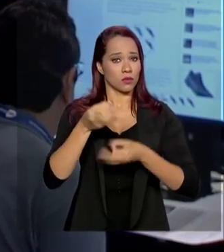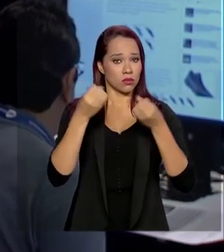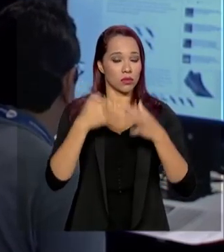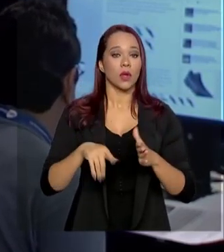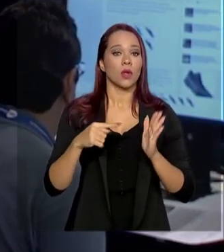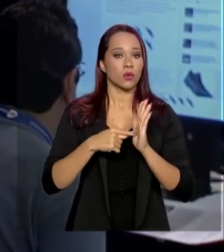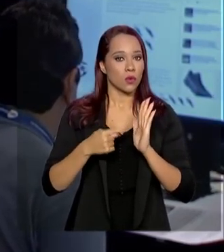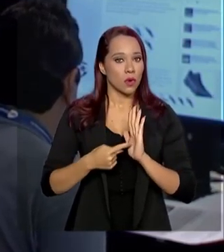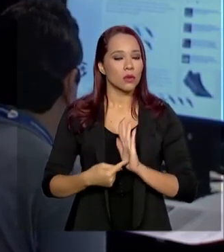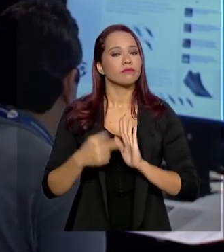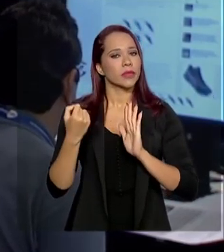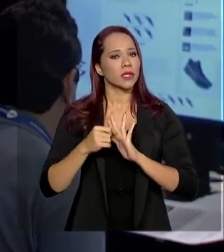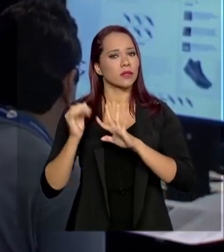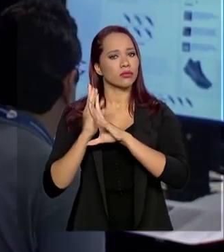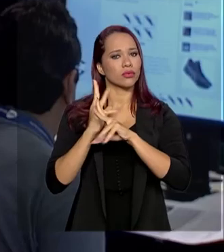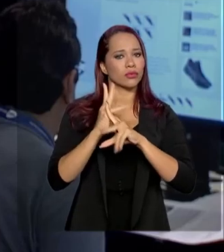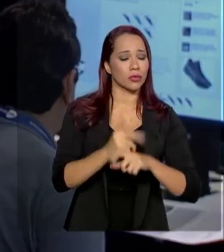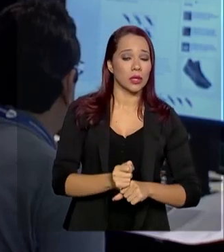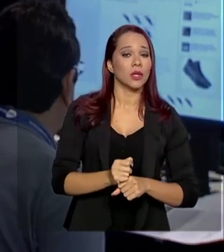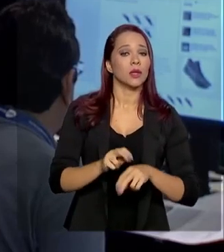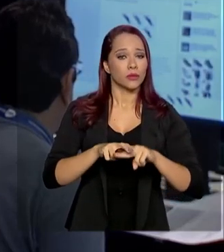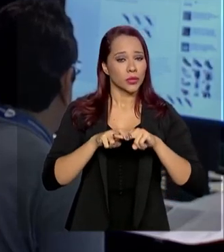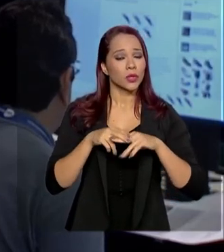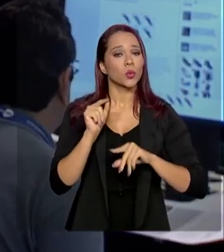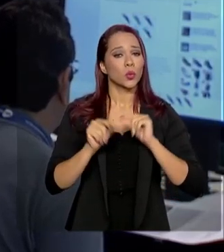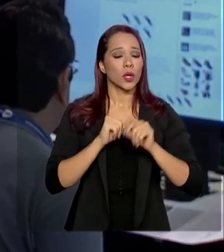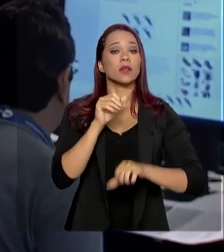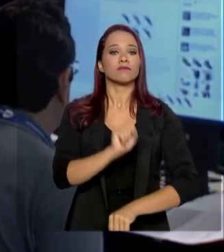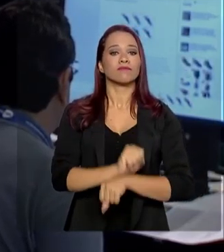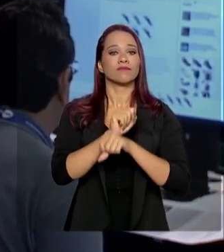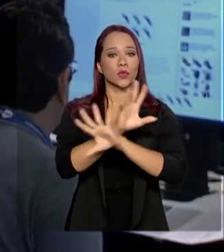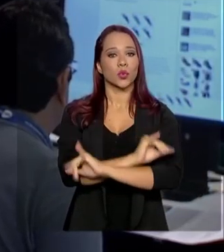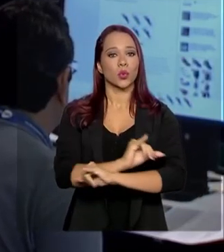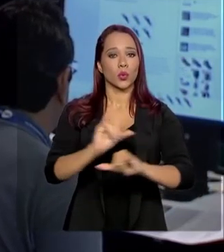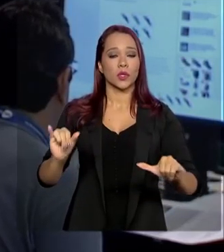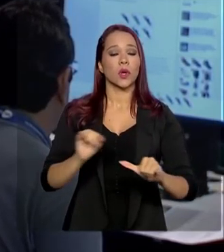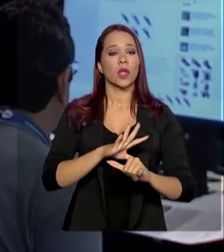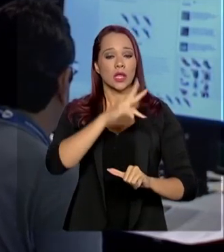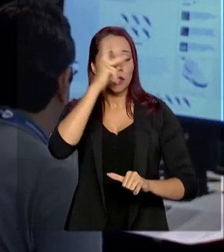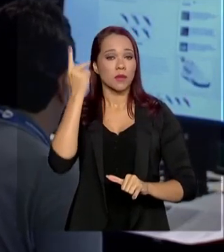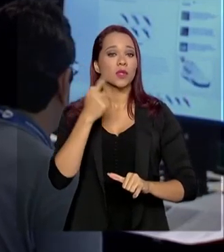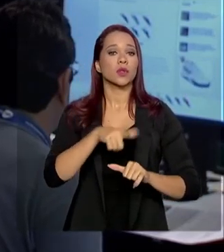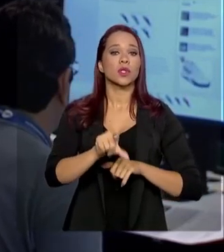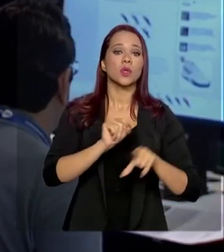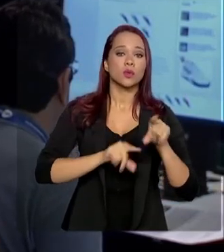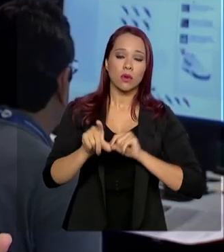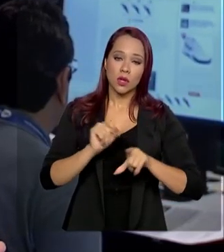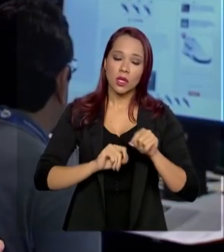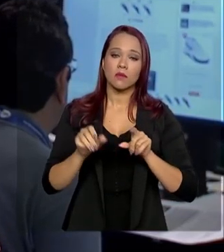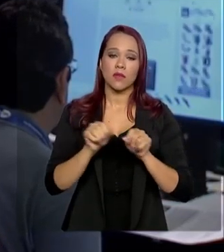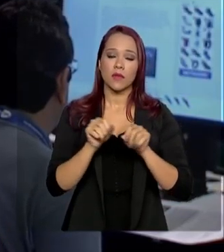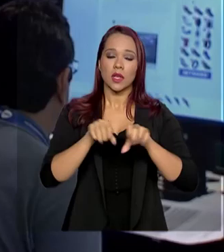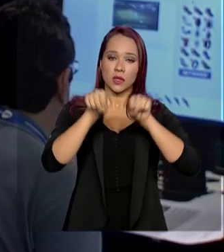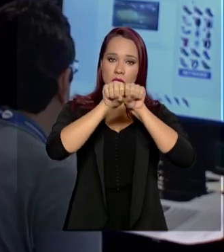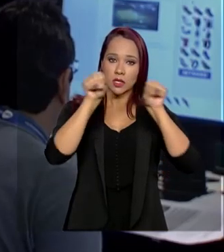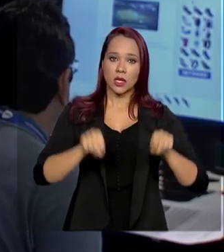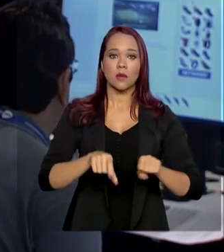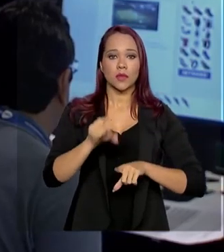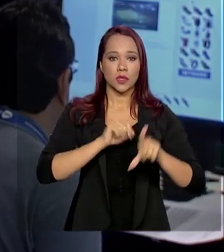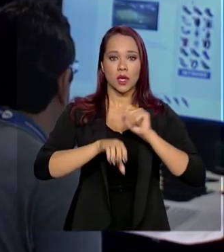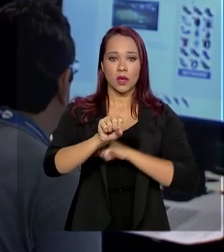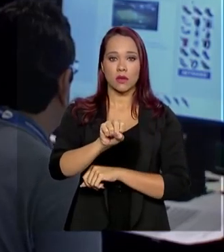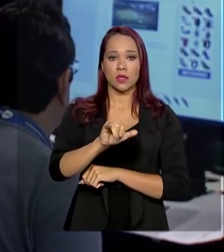as notas do exame devem ser revistas e por isso suspendeu a divulgação dos candidatos selecionados pelo sistema de